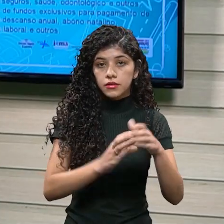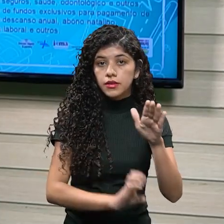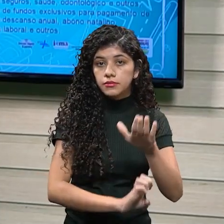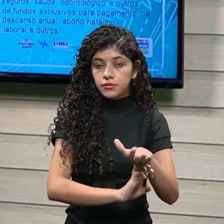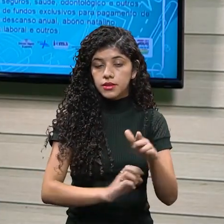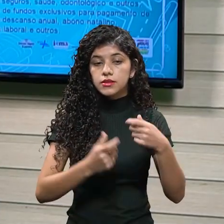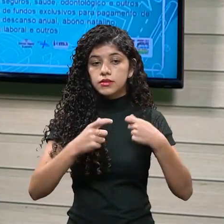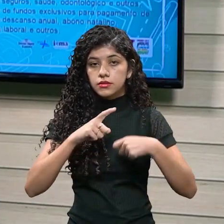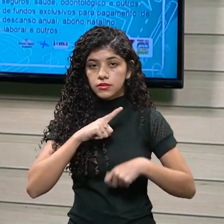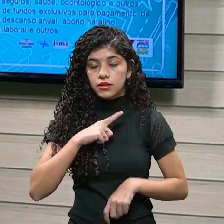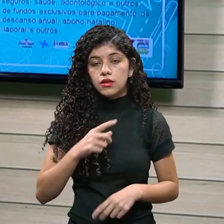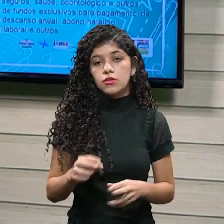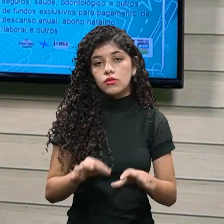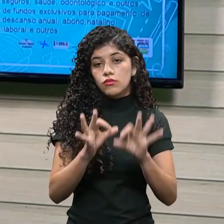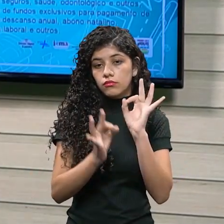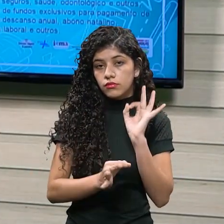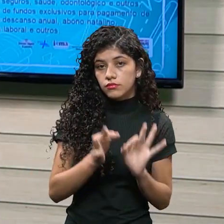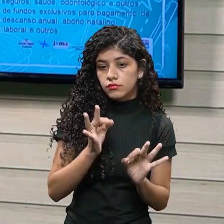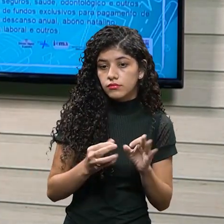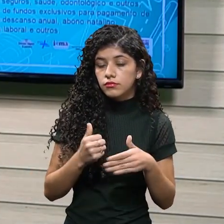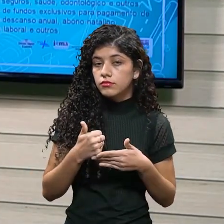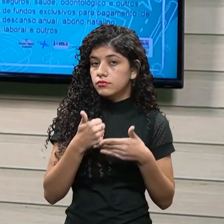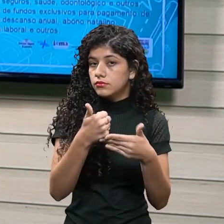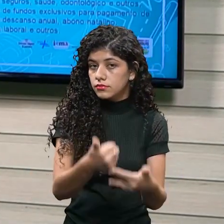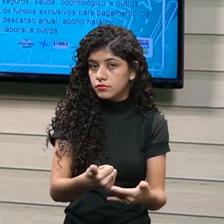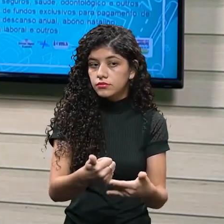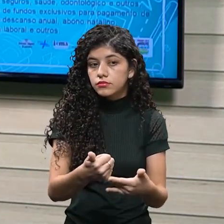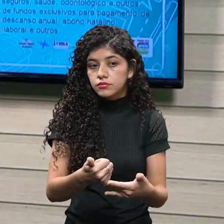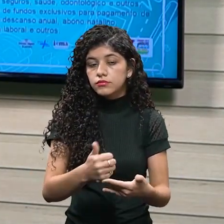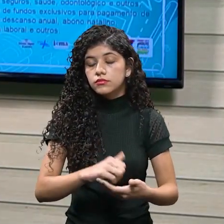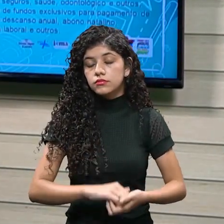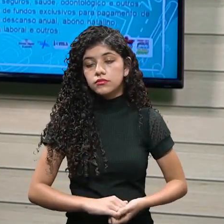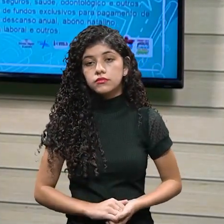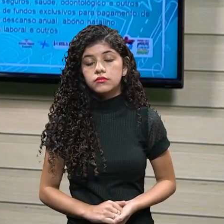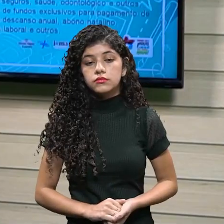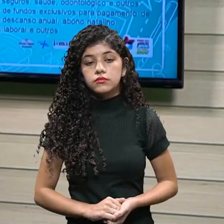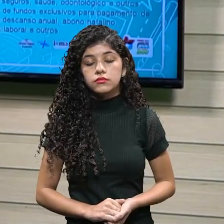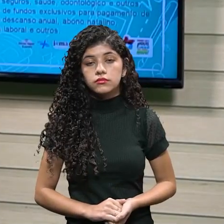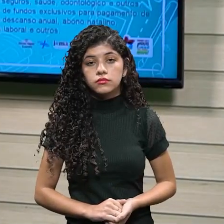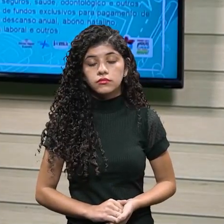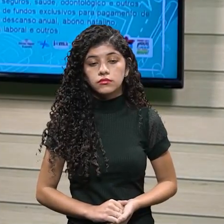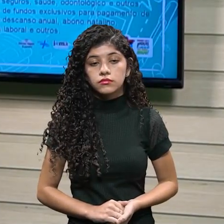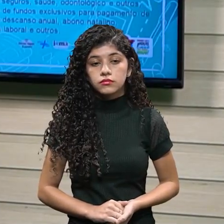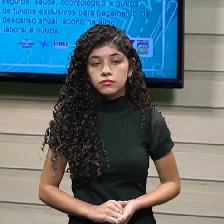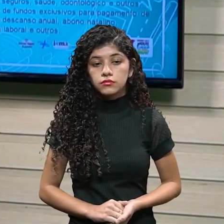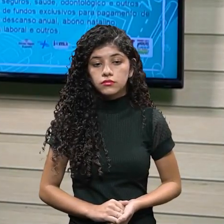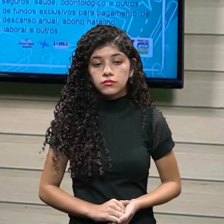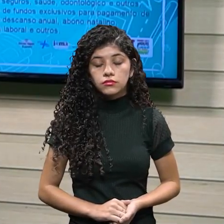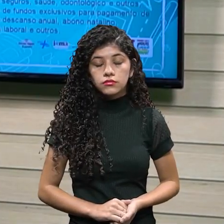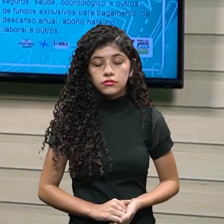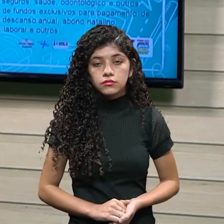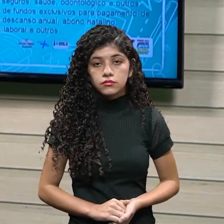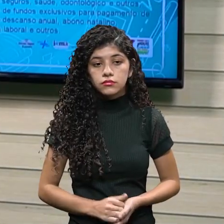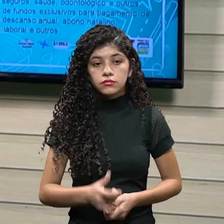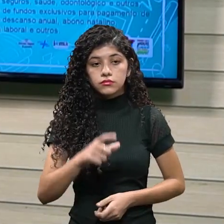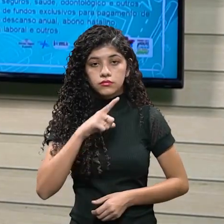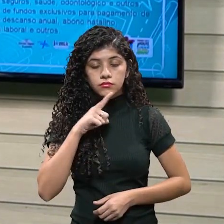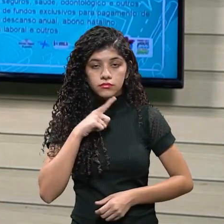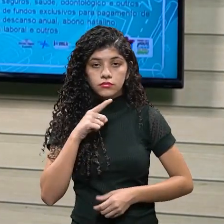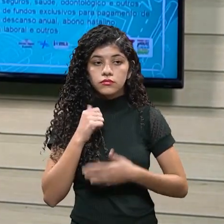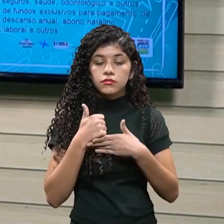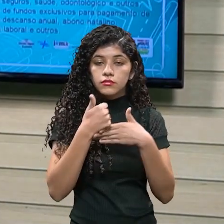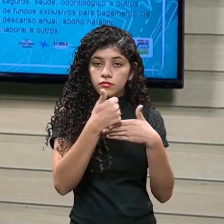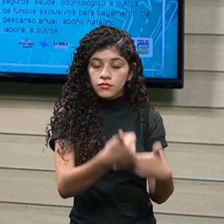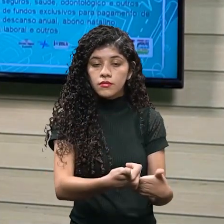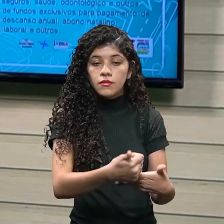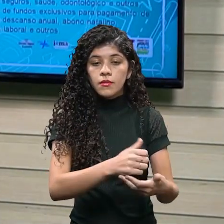tem um advogado para tratar do assunto lá dentro dos trâmites da cooperativa, no qual atinjam aquele